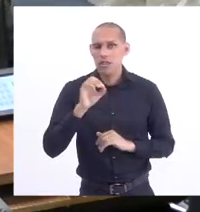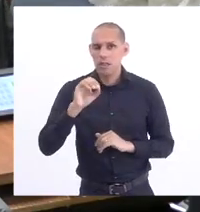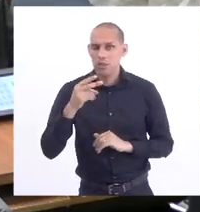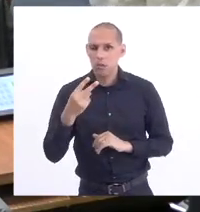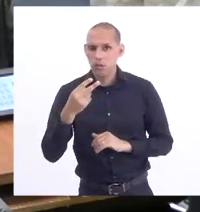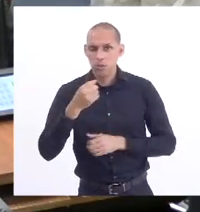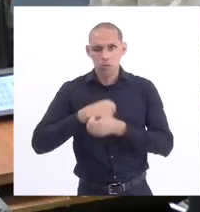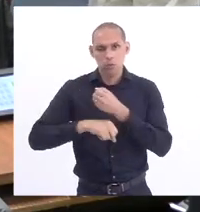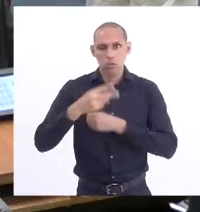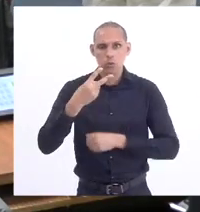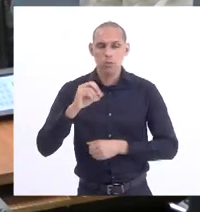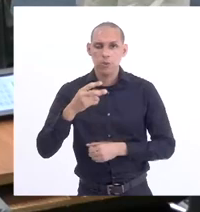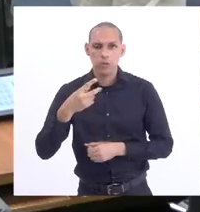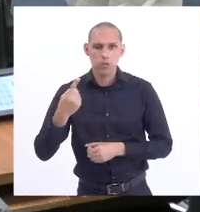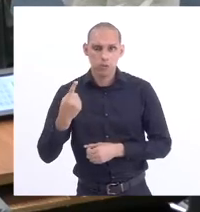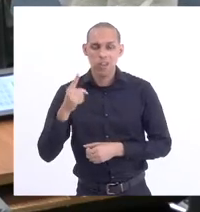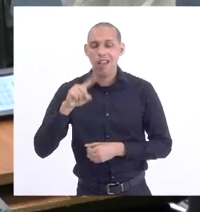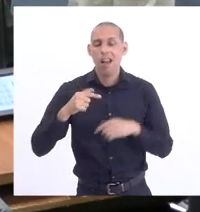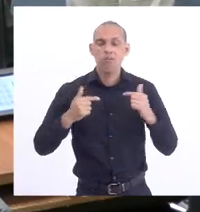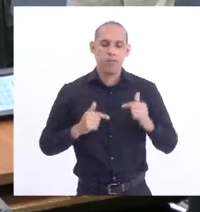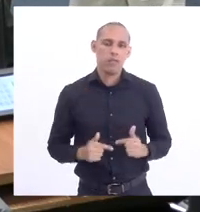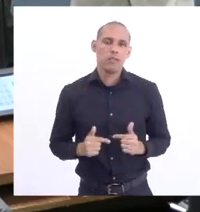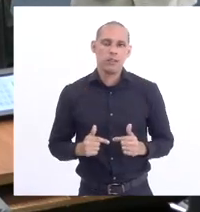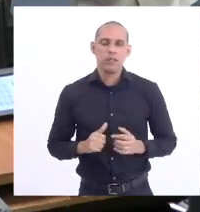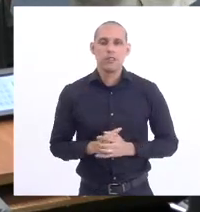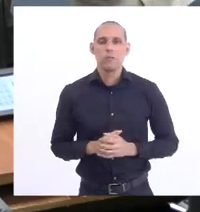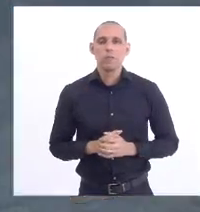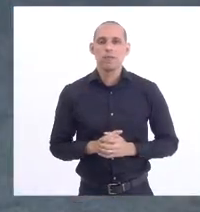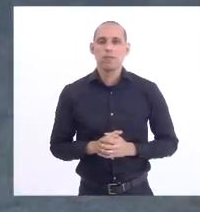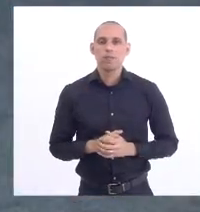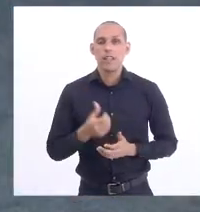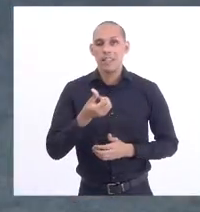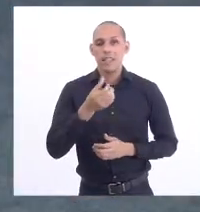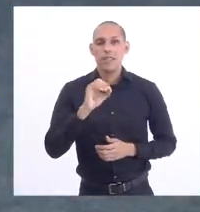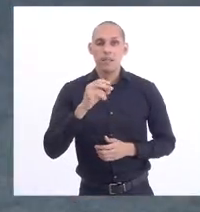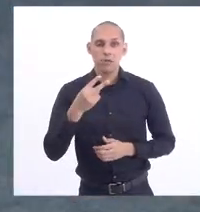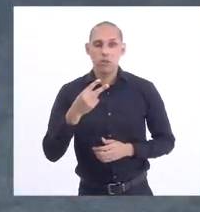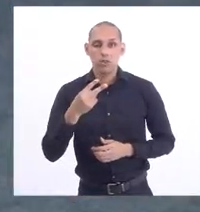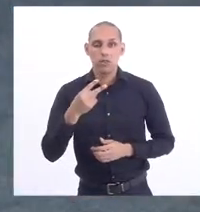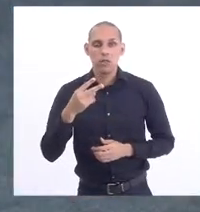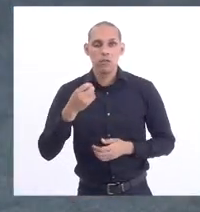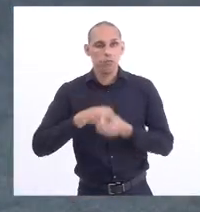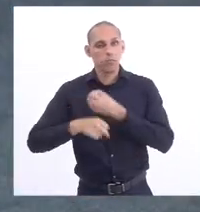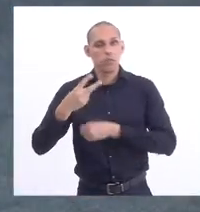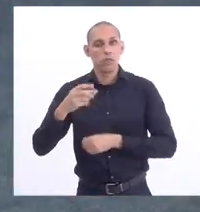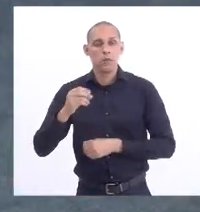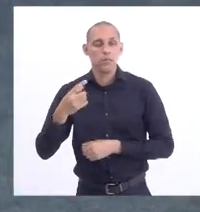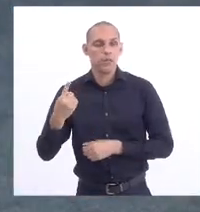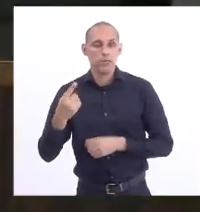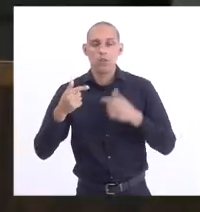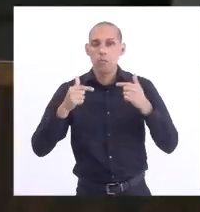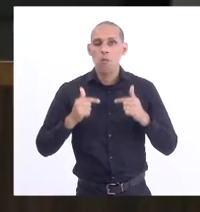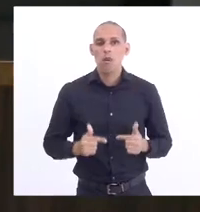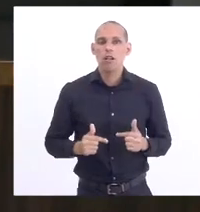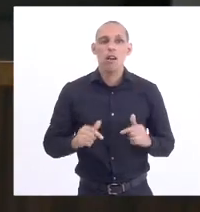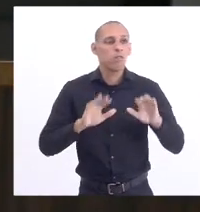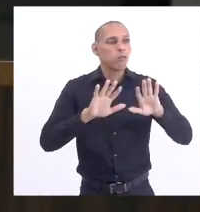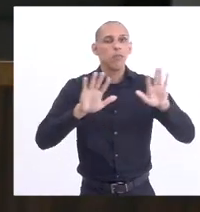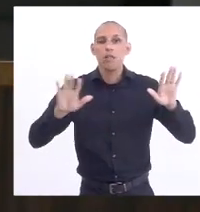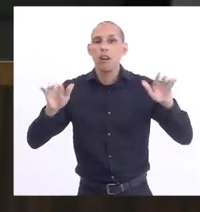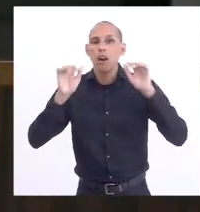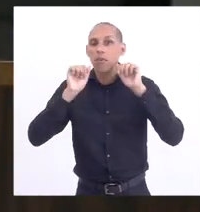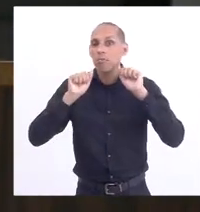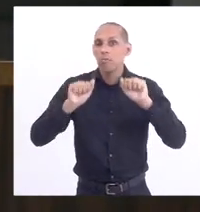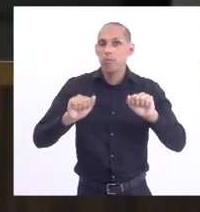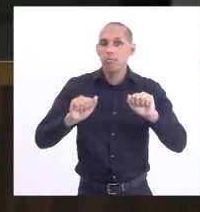de 2021 é abstenção. Então, 602-21, abstenção. 68... Atenção, assessoria da mesa.